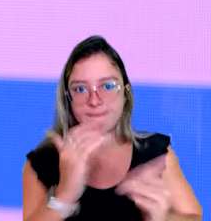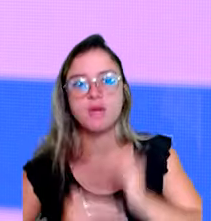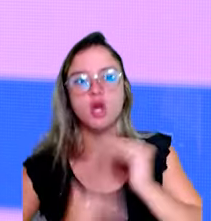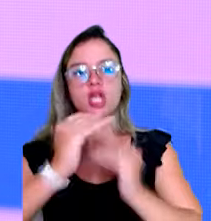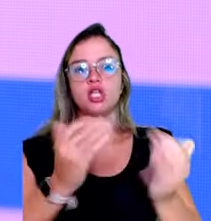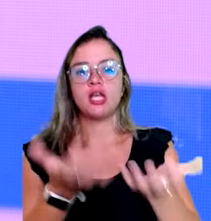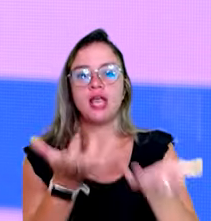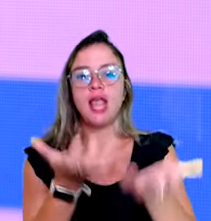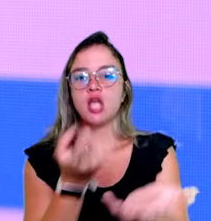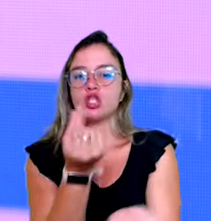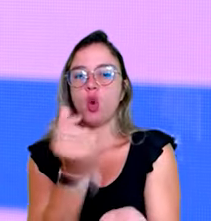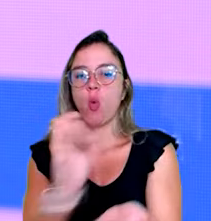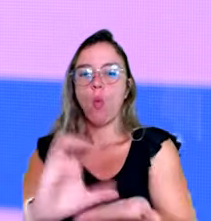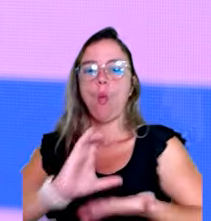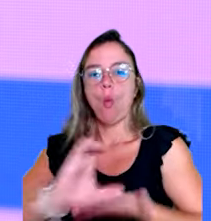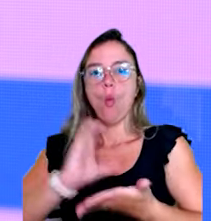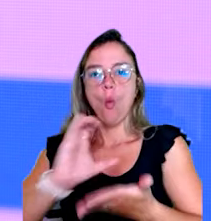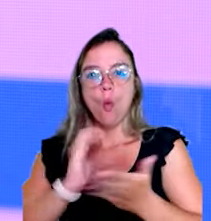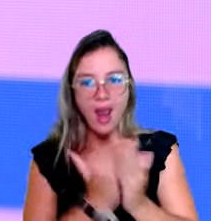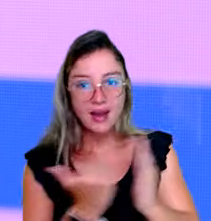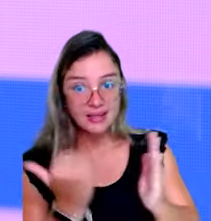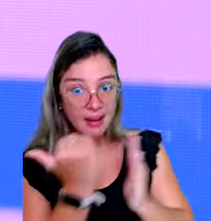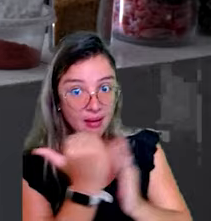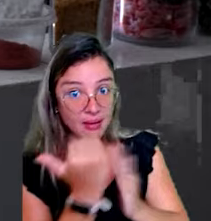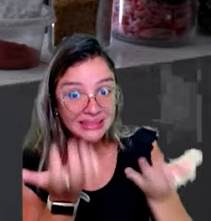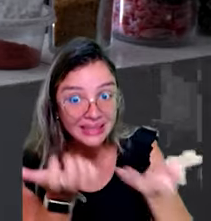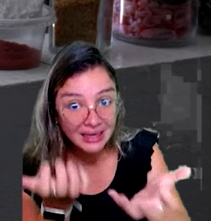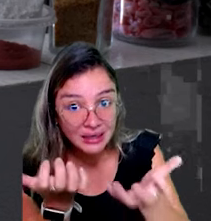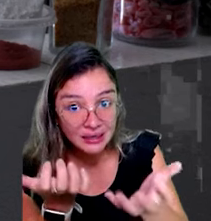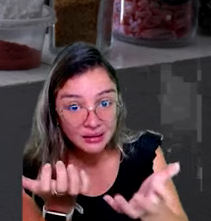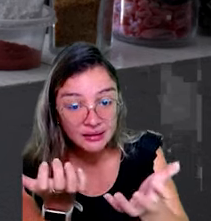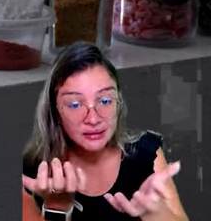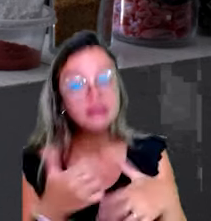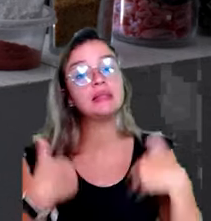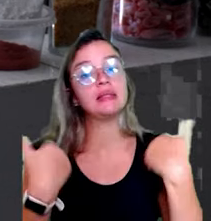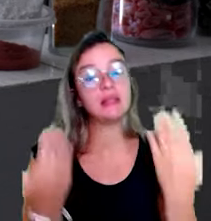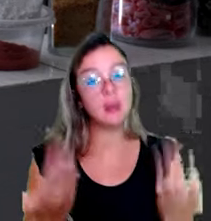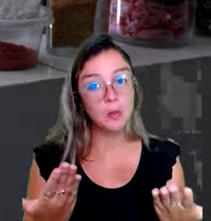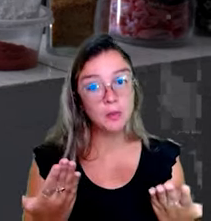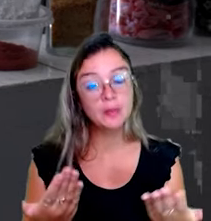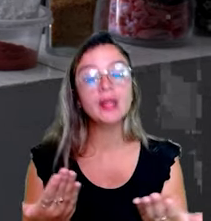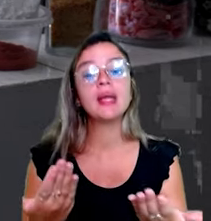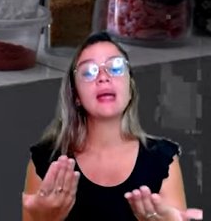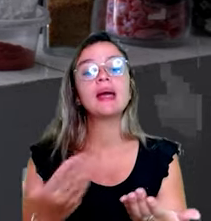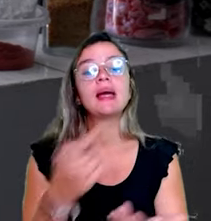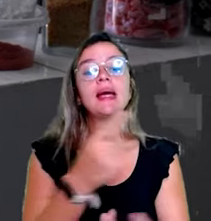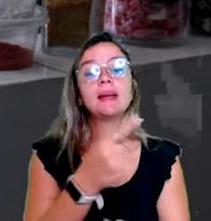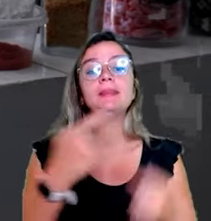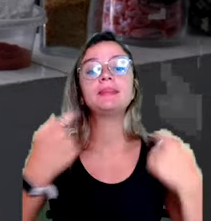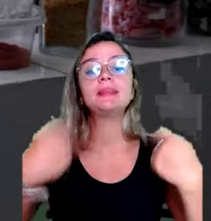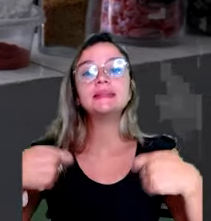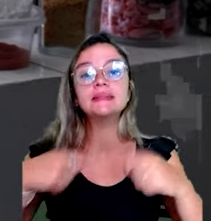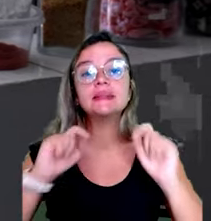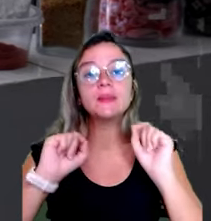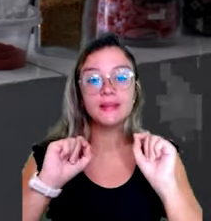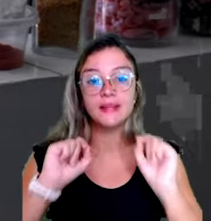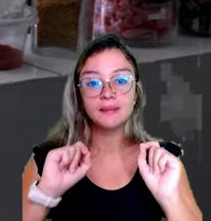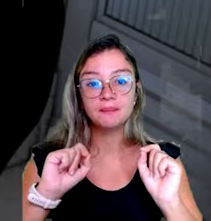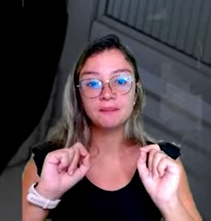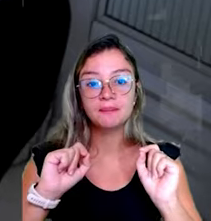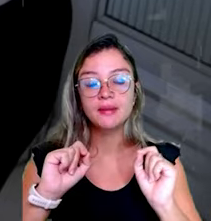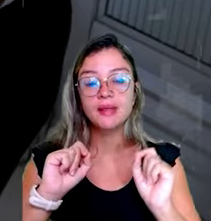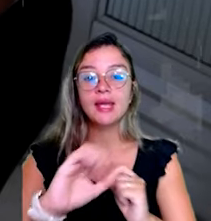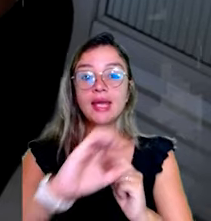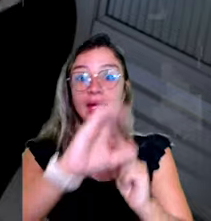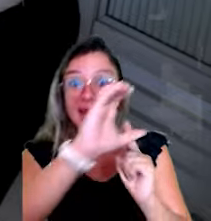porque o crescimento está relacionado ao aumento do faturamento. Se ela vai aumentar o faturamento, significa que ela vai ter mais